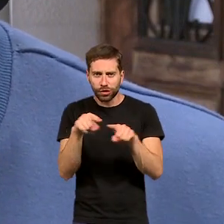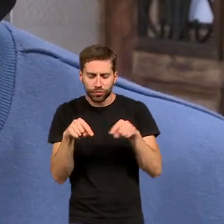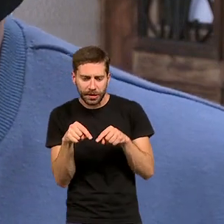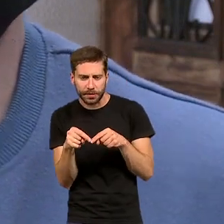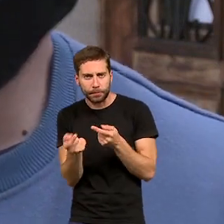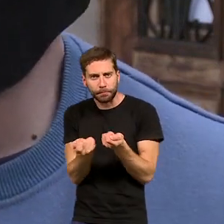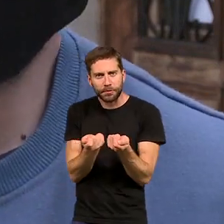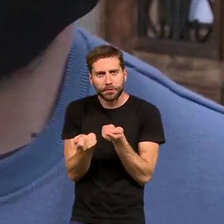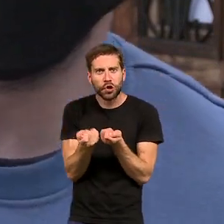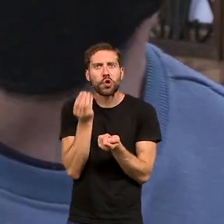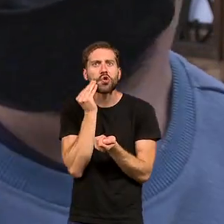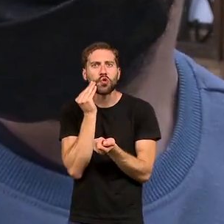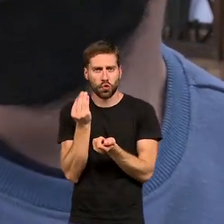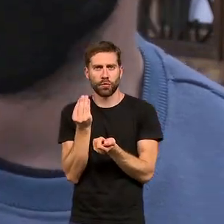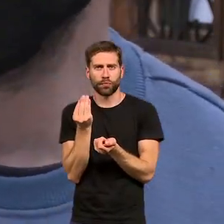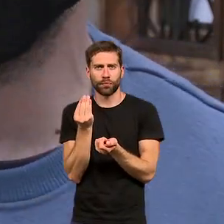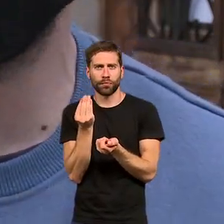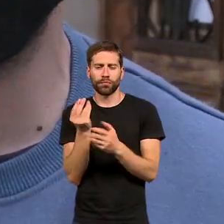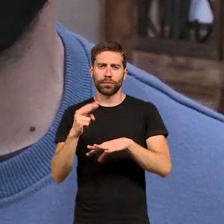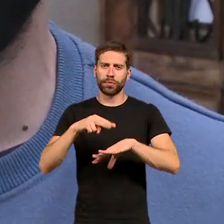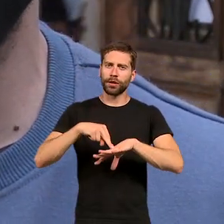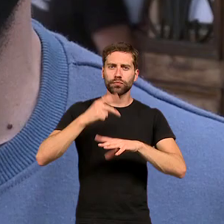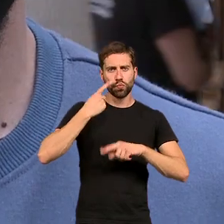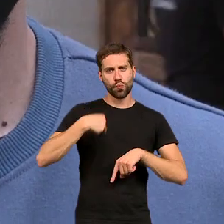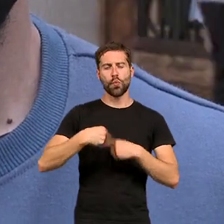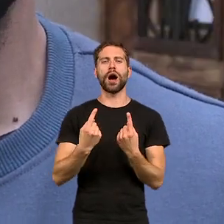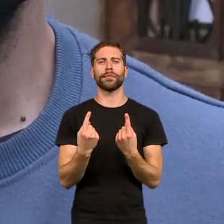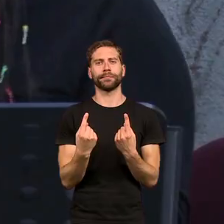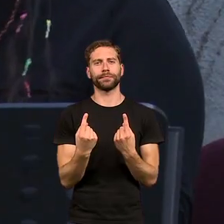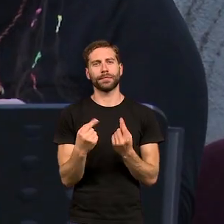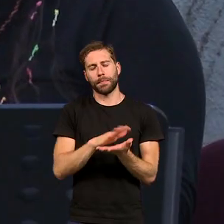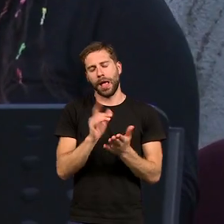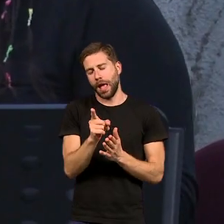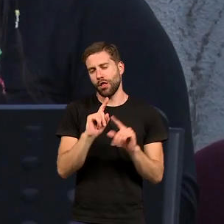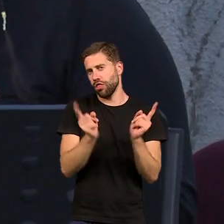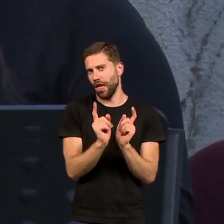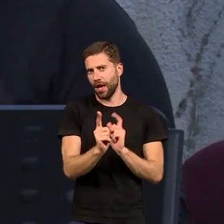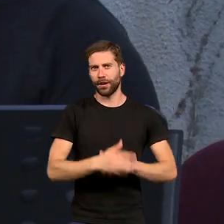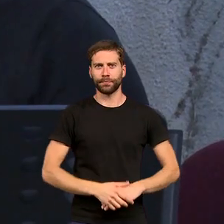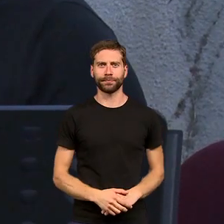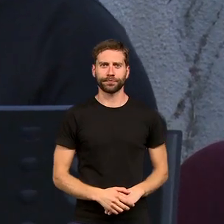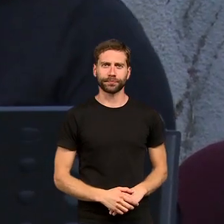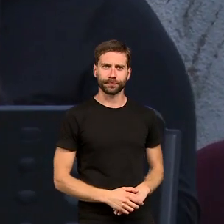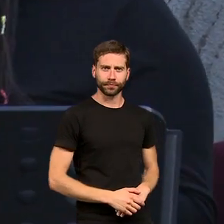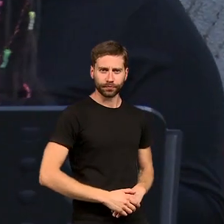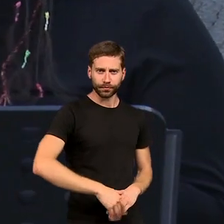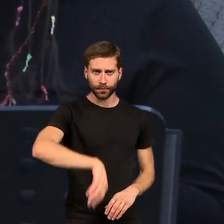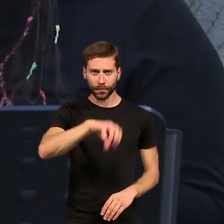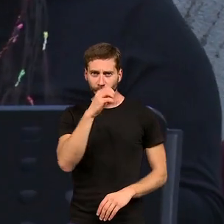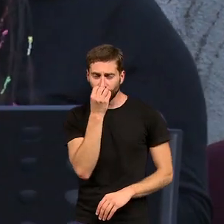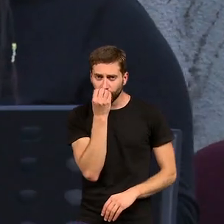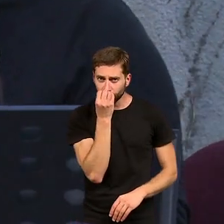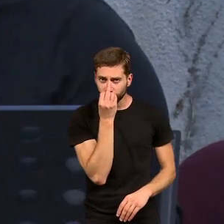pudéssemos criar esta oportunidade de haver os primeiros concertos, e pronto, basicamente é isso.